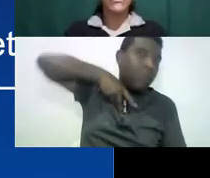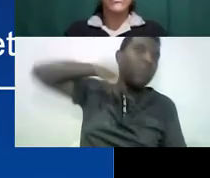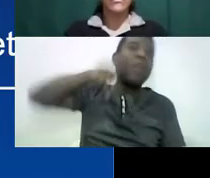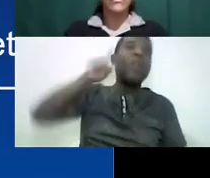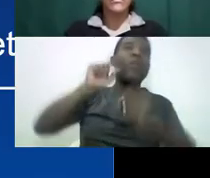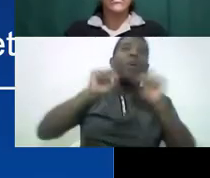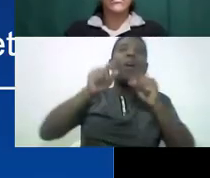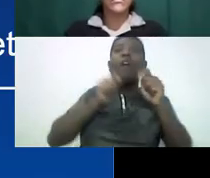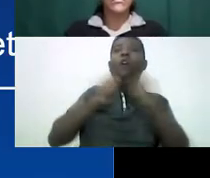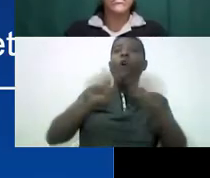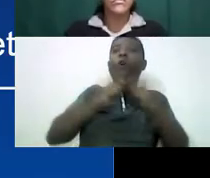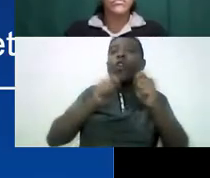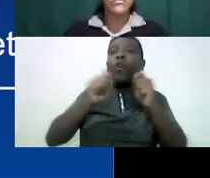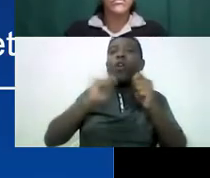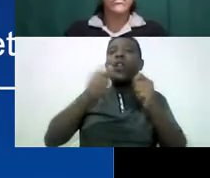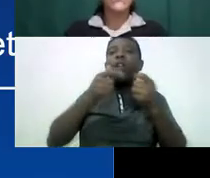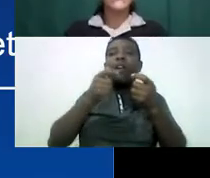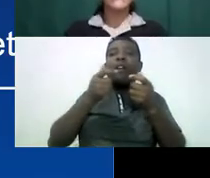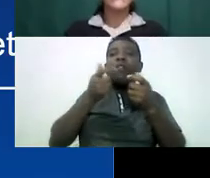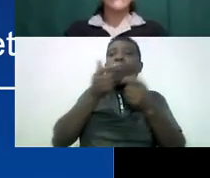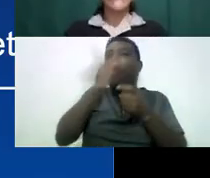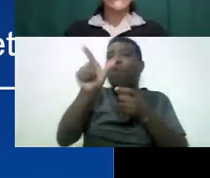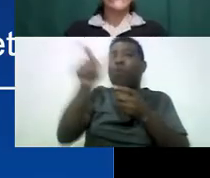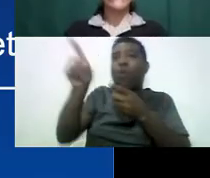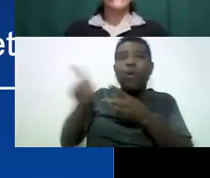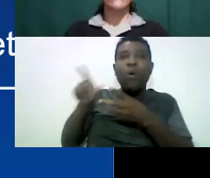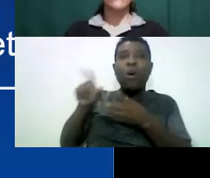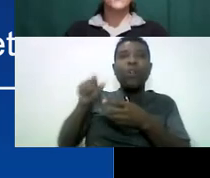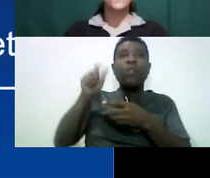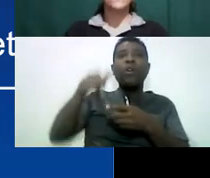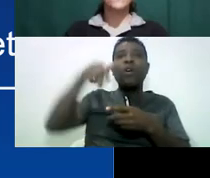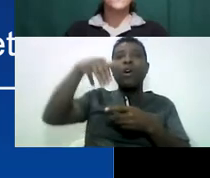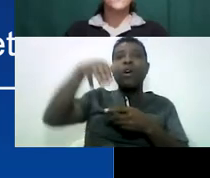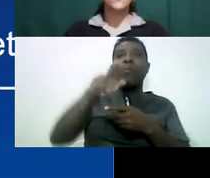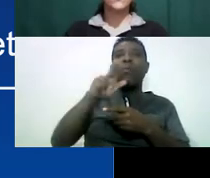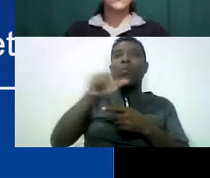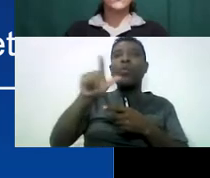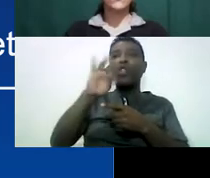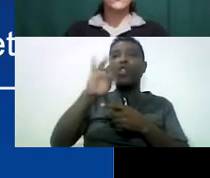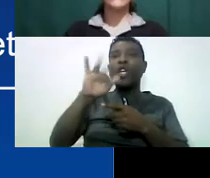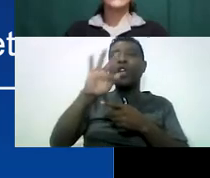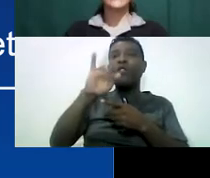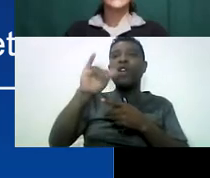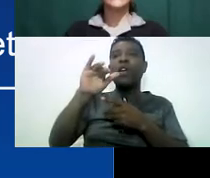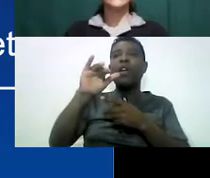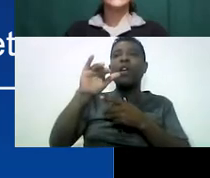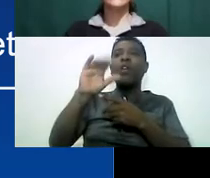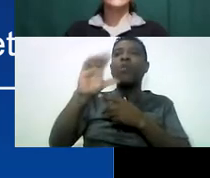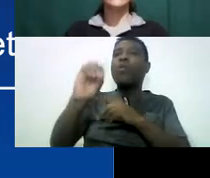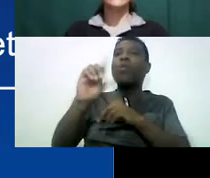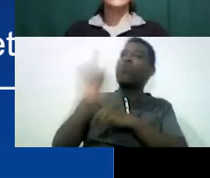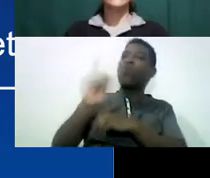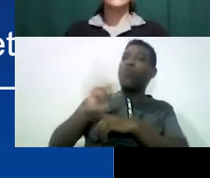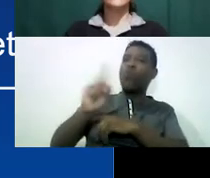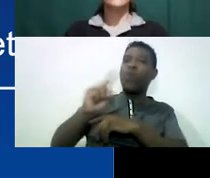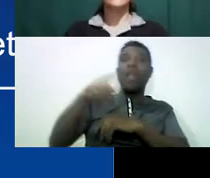os segmentos como dá o multífito, por exemplo. Para isso, você tem um multífito. São músculos que têm ação dinâmica, mas